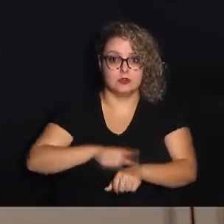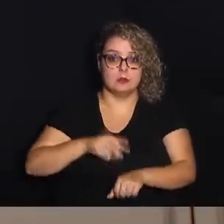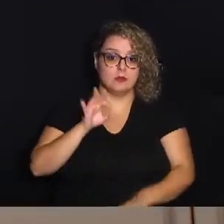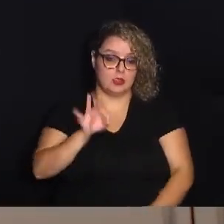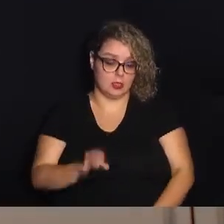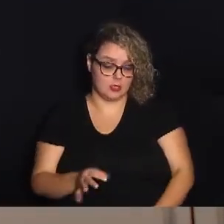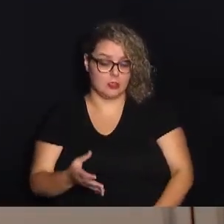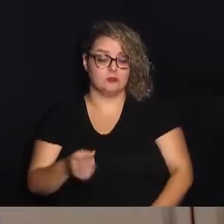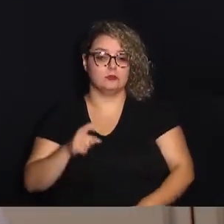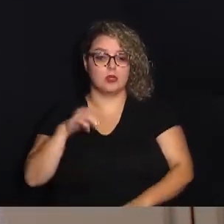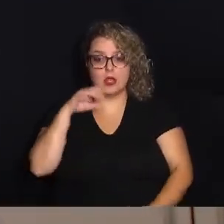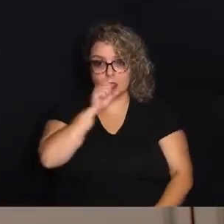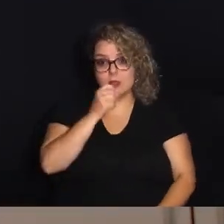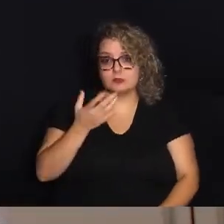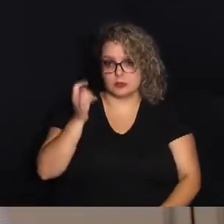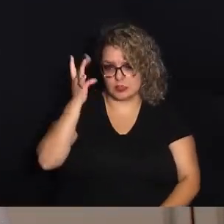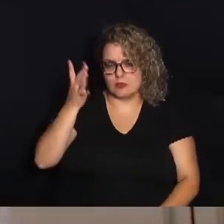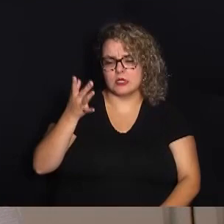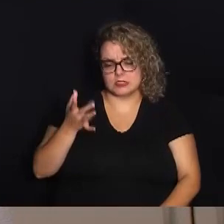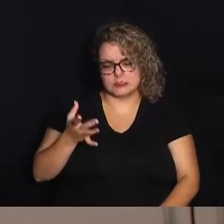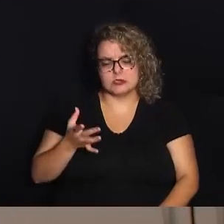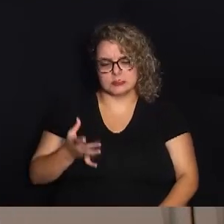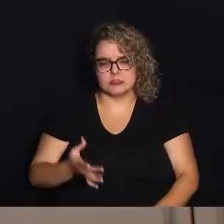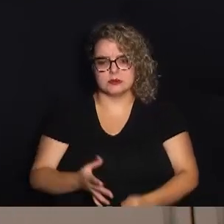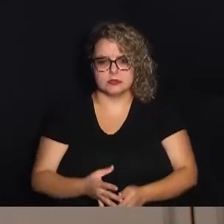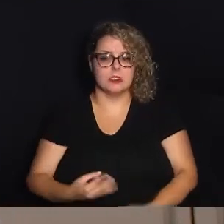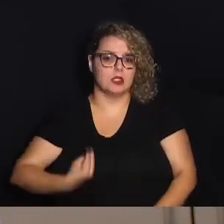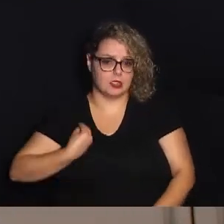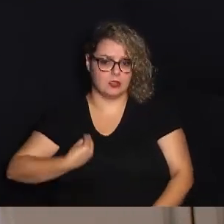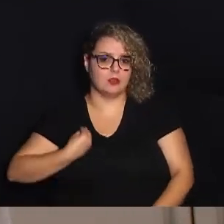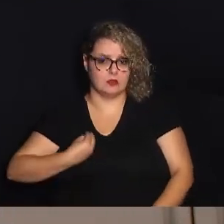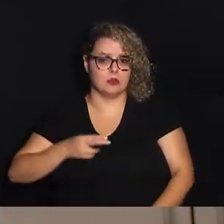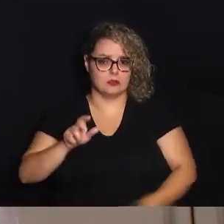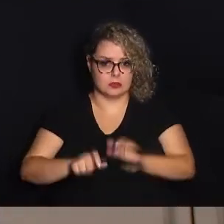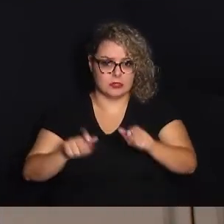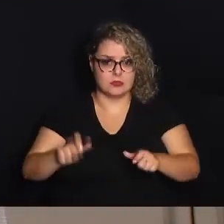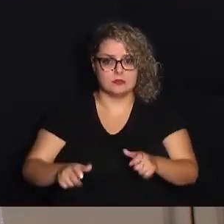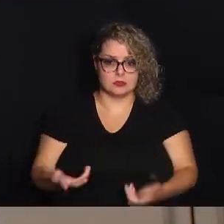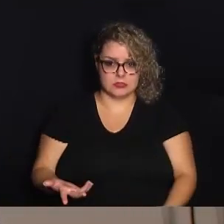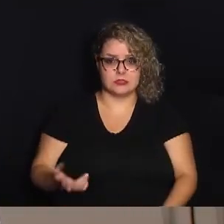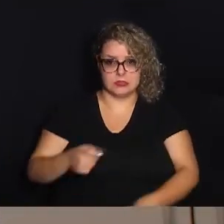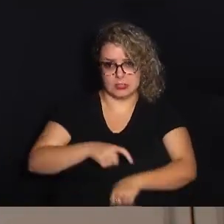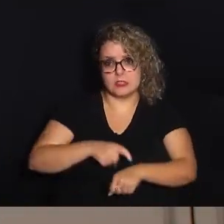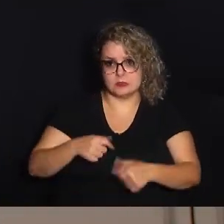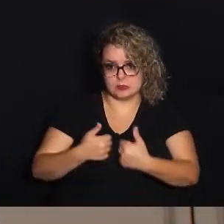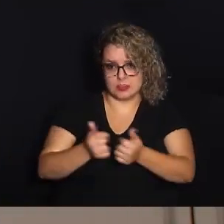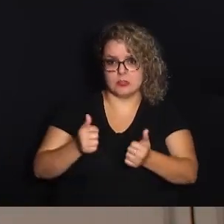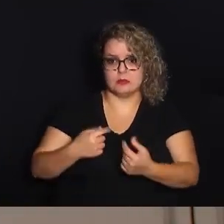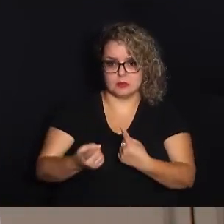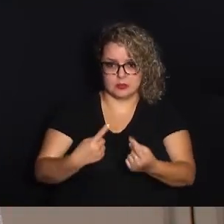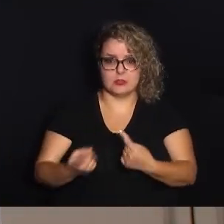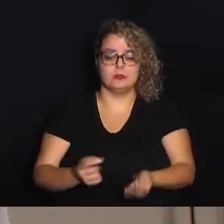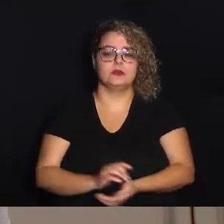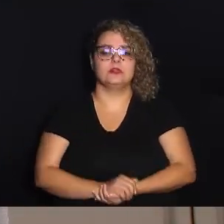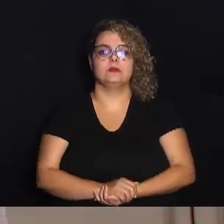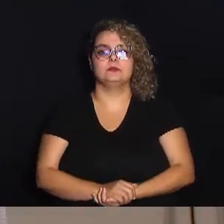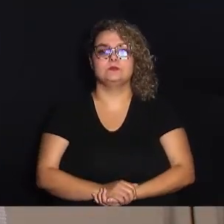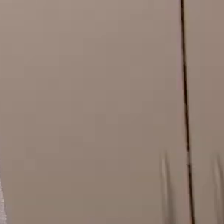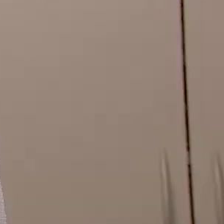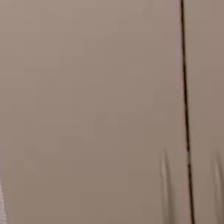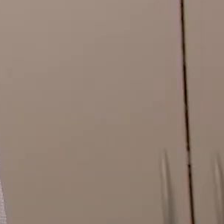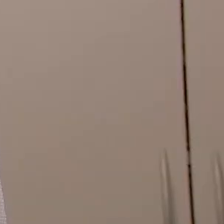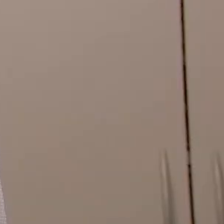tempo rápido Isso facilita aí bastante aí a vida do usuário nessa nessa linha da Avenida da lix